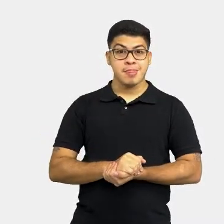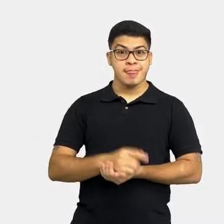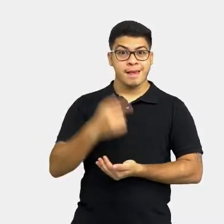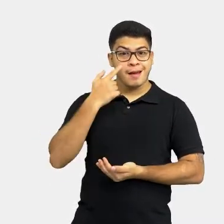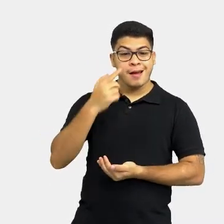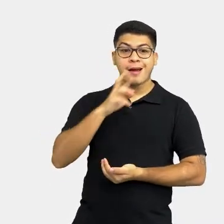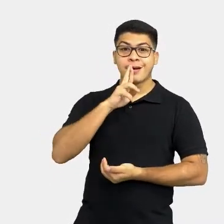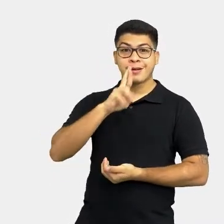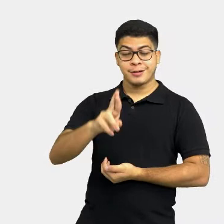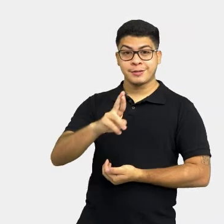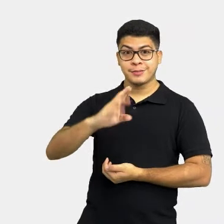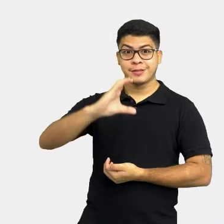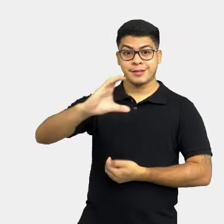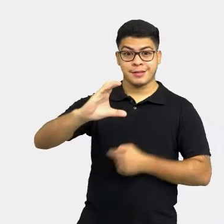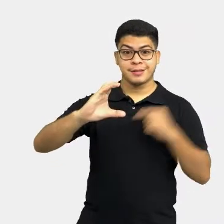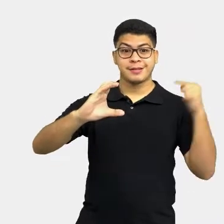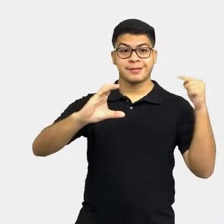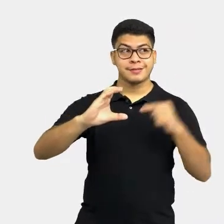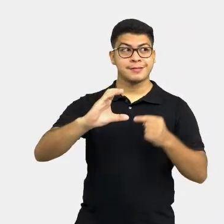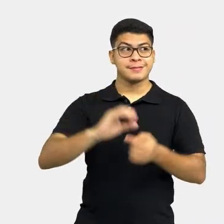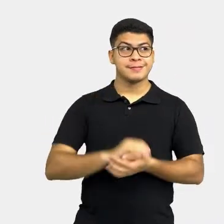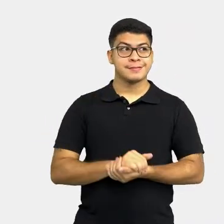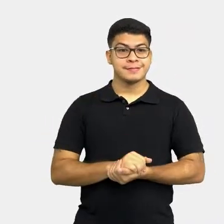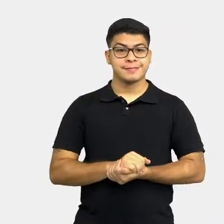né? A gente verifica exatamente isso.